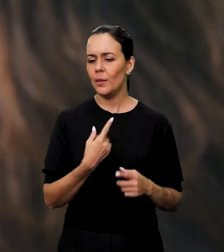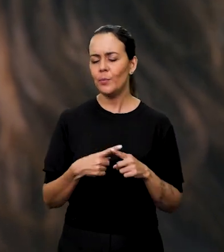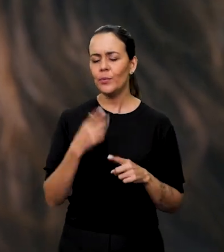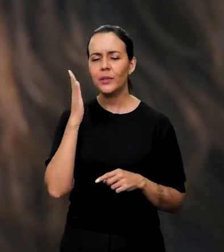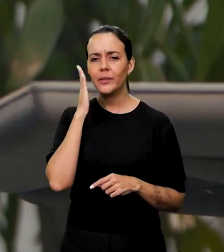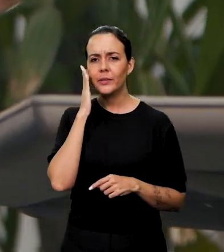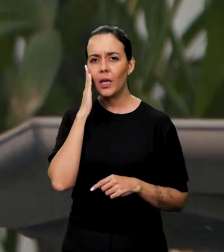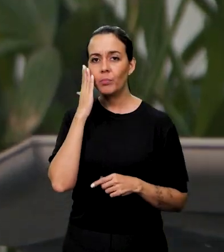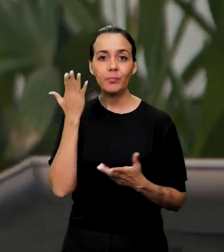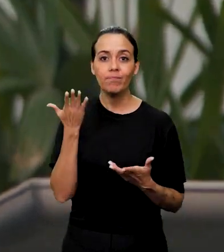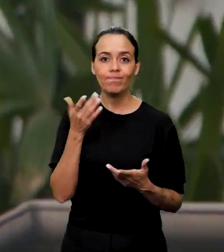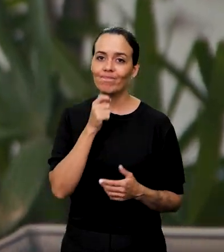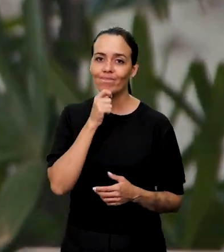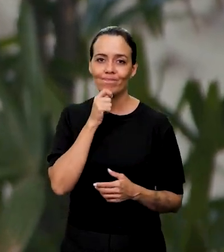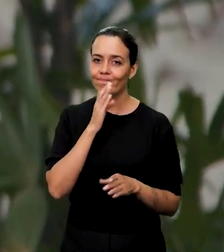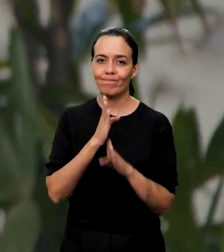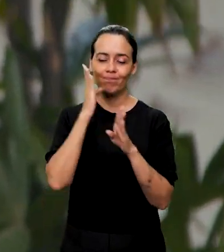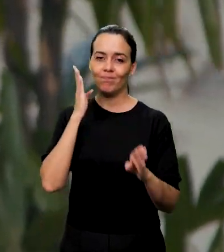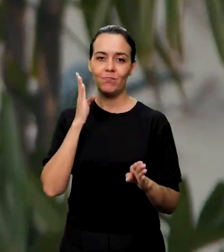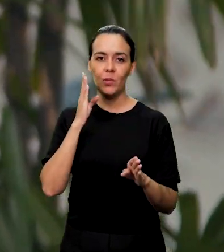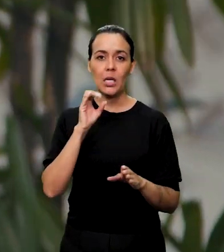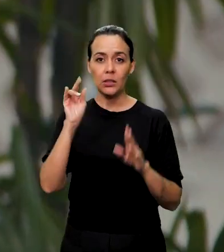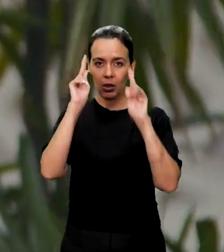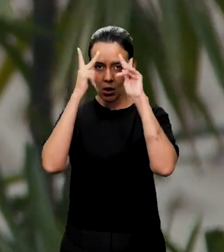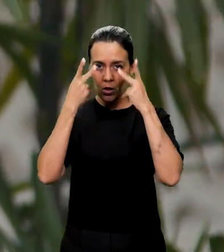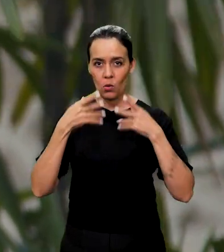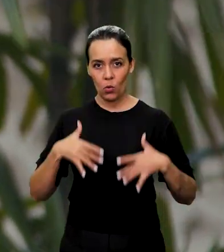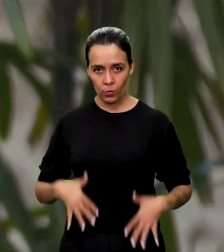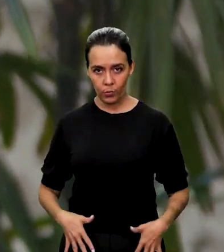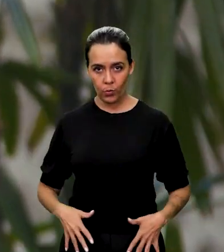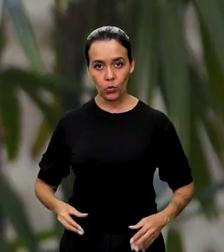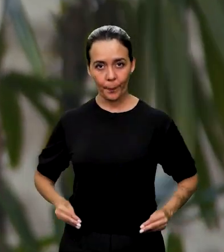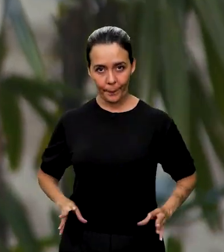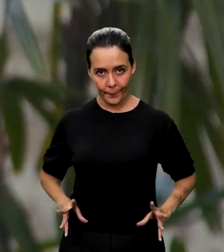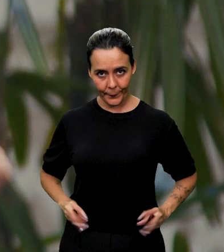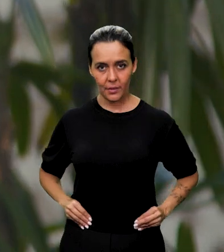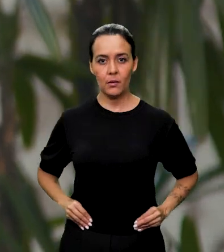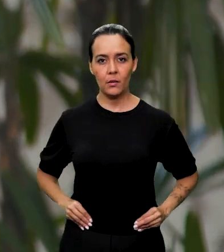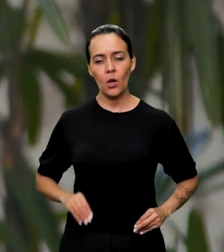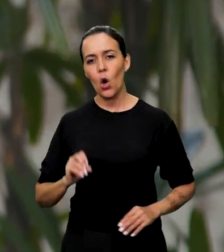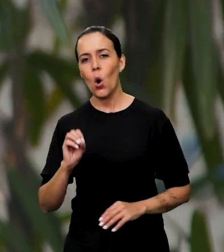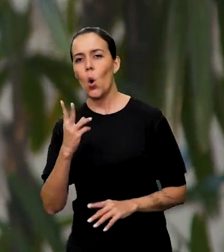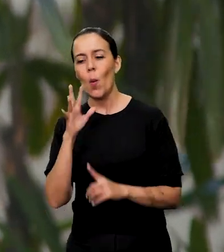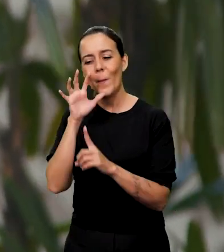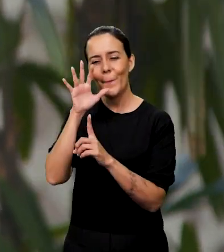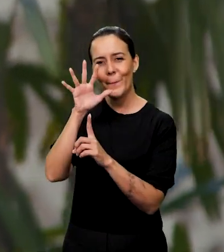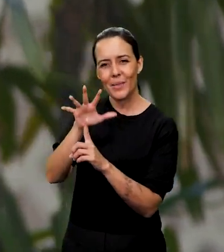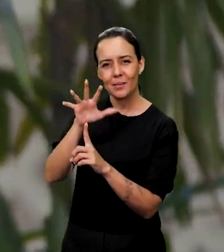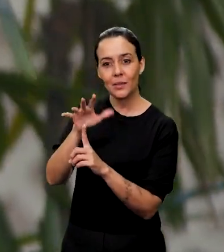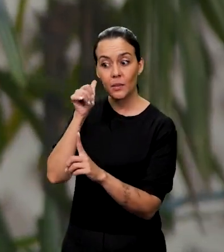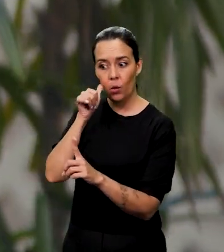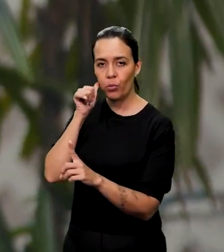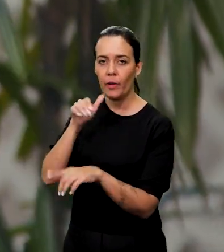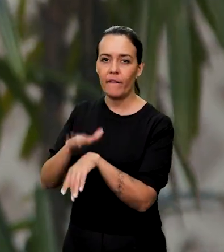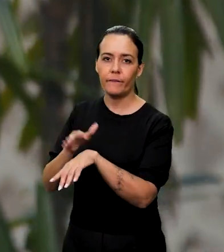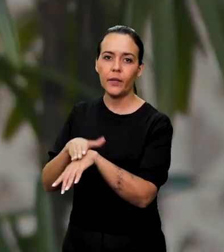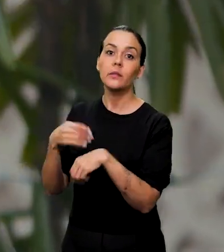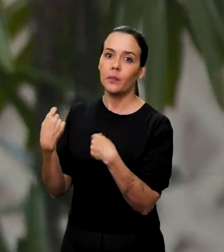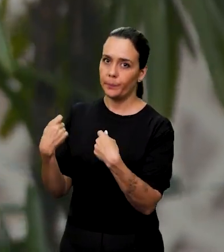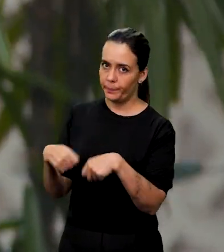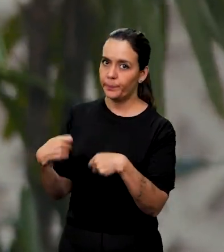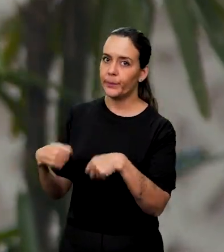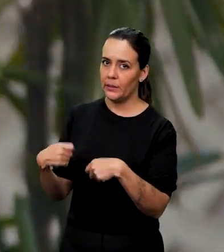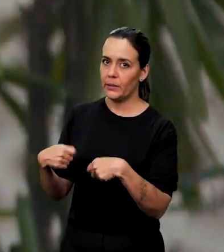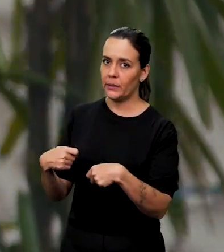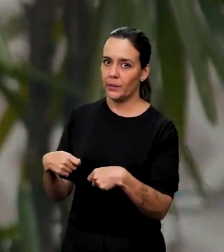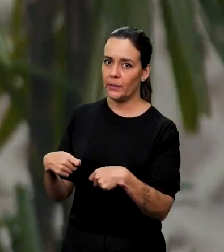acontece. Se é decorrente das mudanças hormonais da menopausa, se isso é decorrente de todas as pressões e atribuições que ela tem ainda durante o